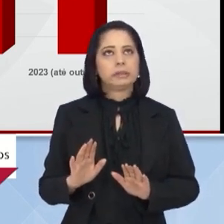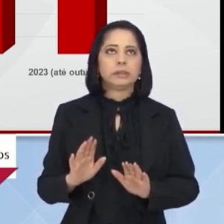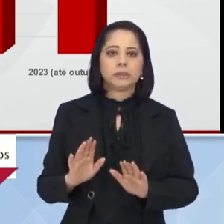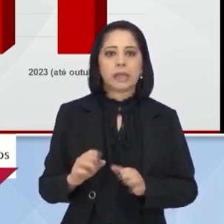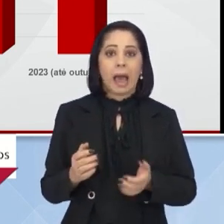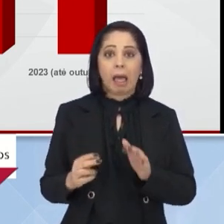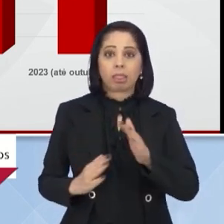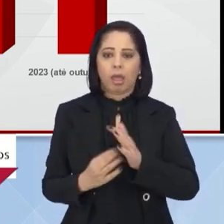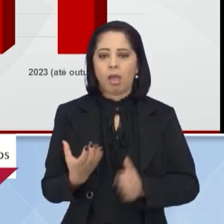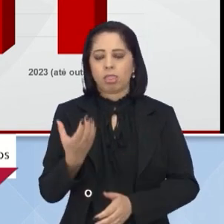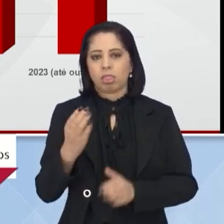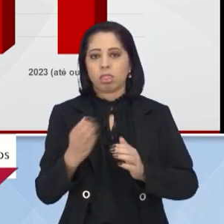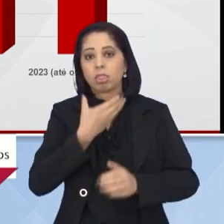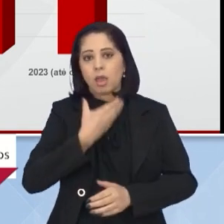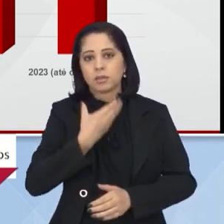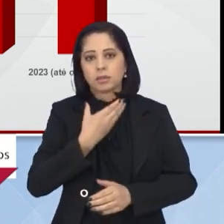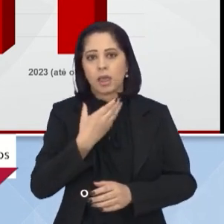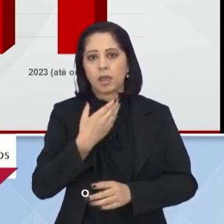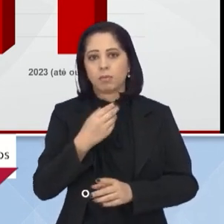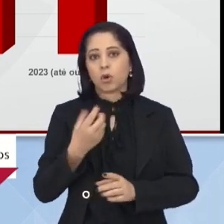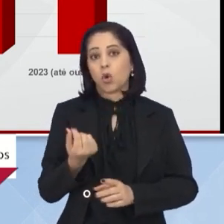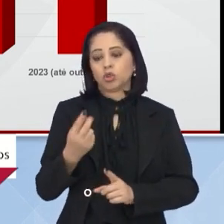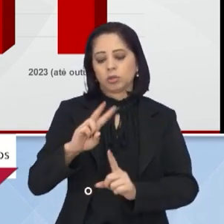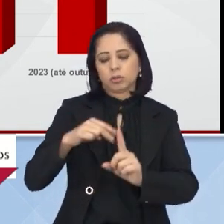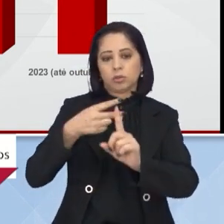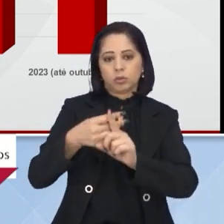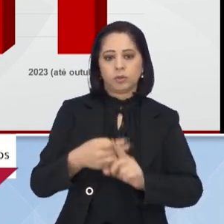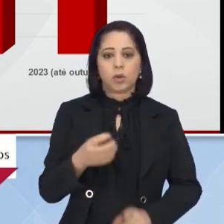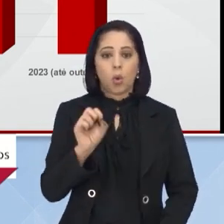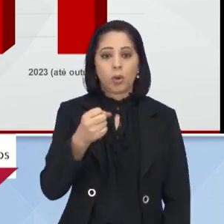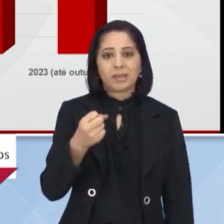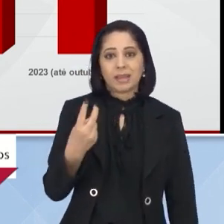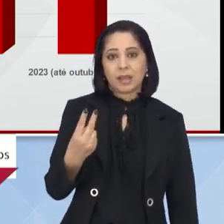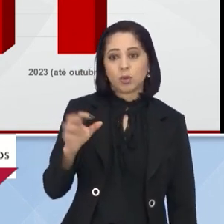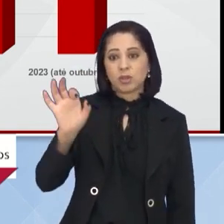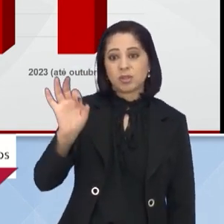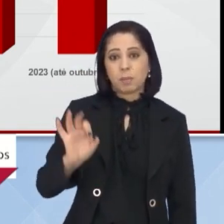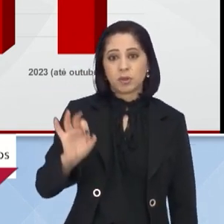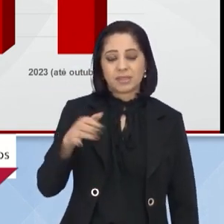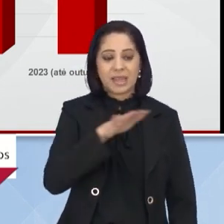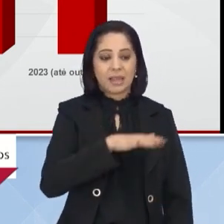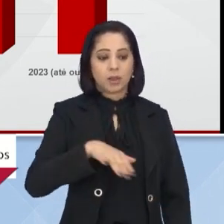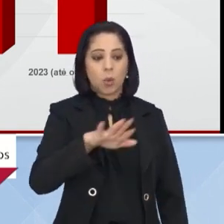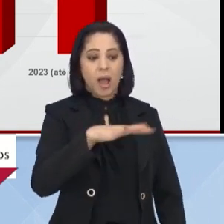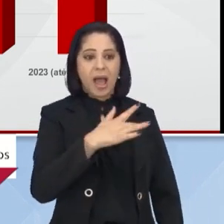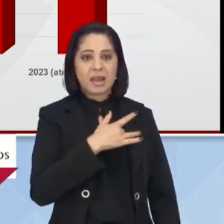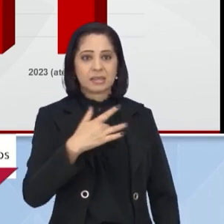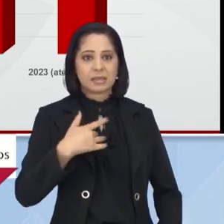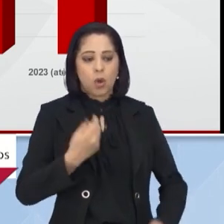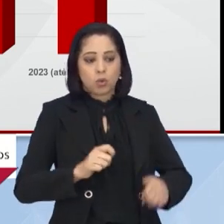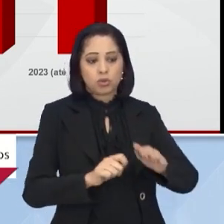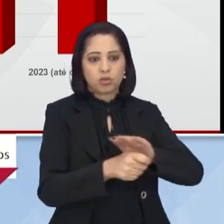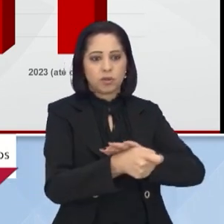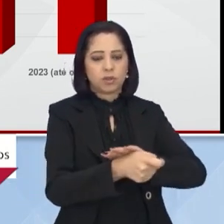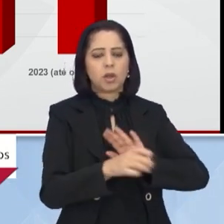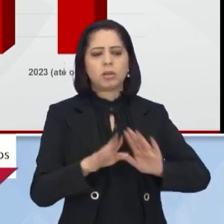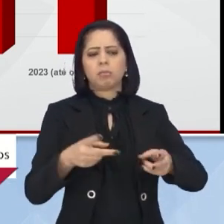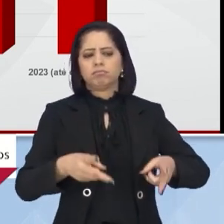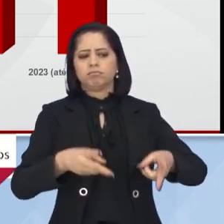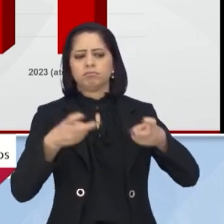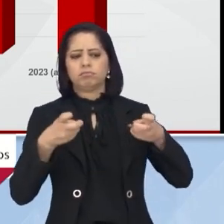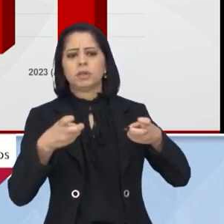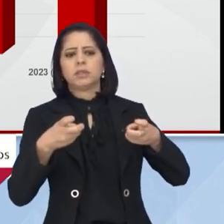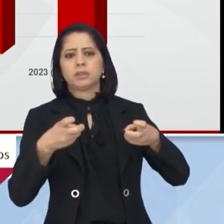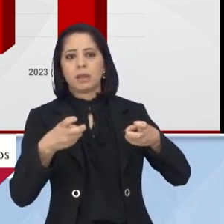2023 82% desse valor foi destinado à área da saúde Então a gente tem observado um movimento aí